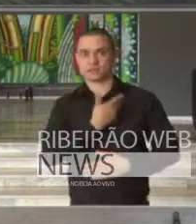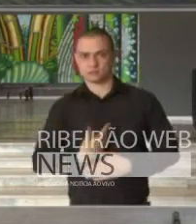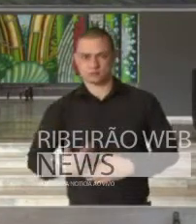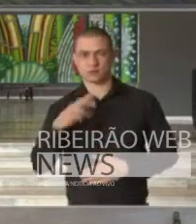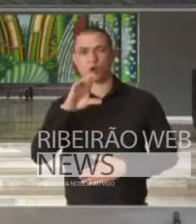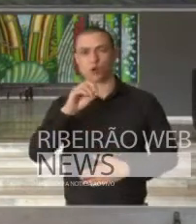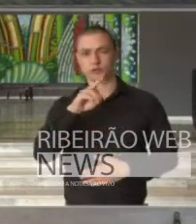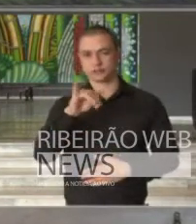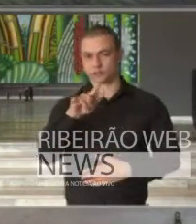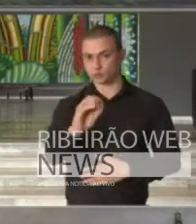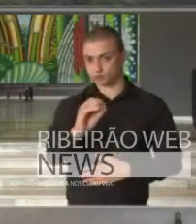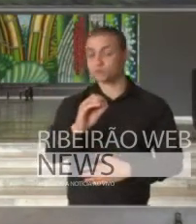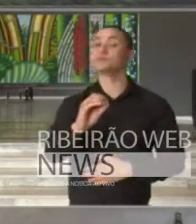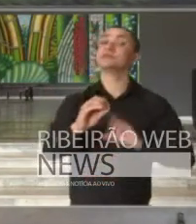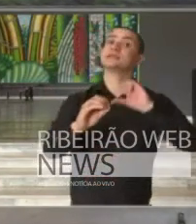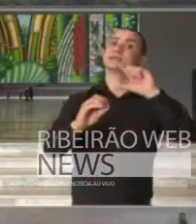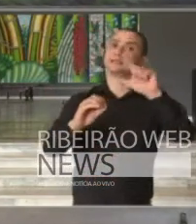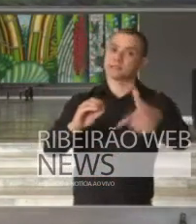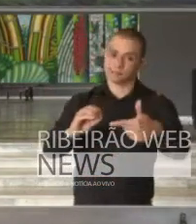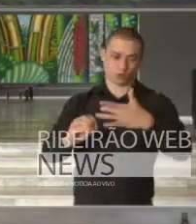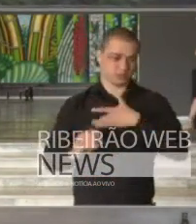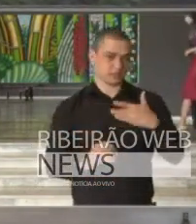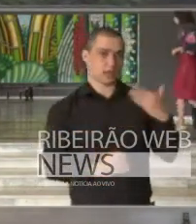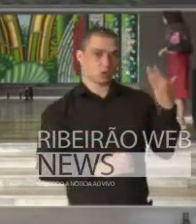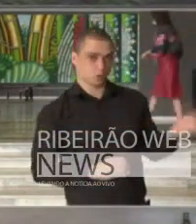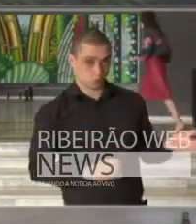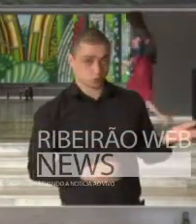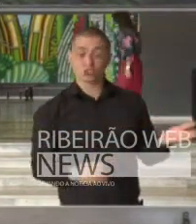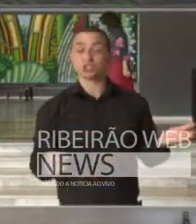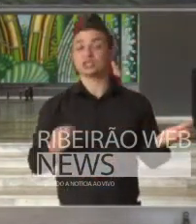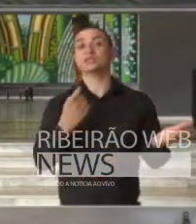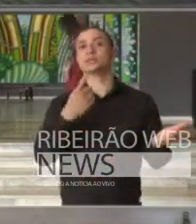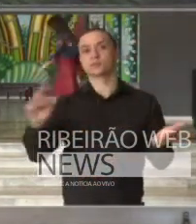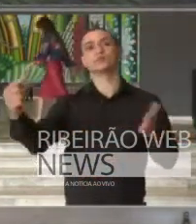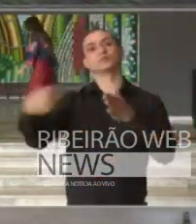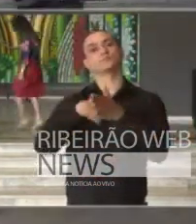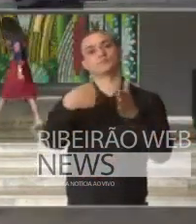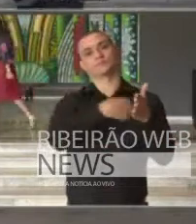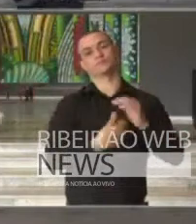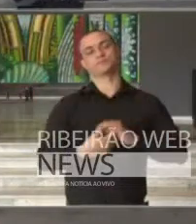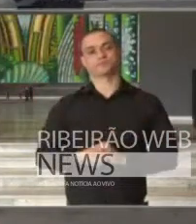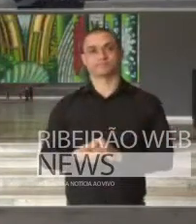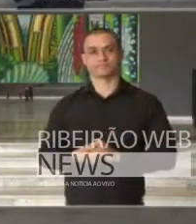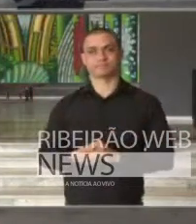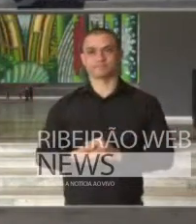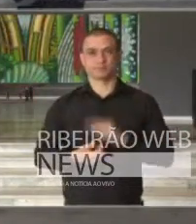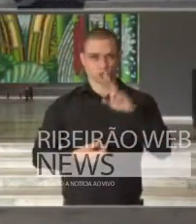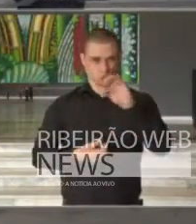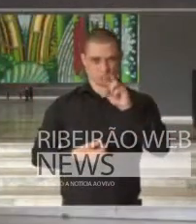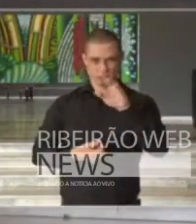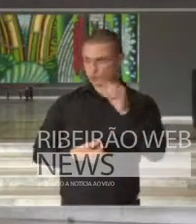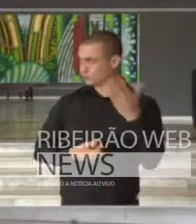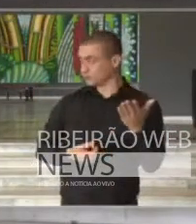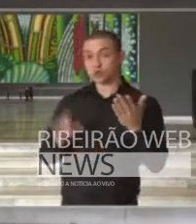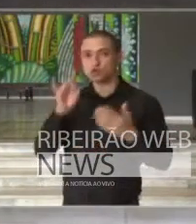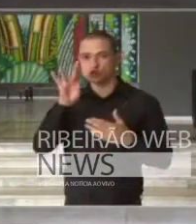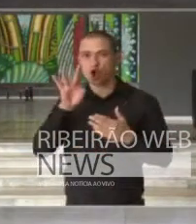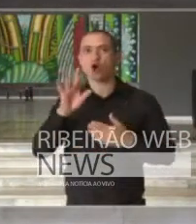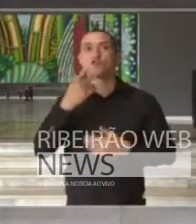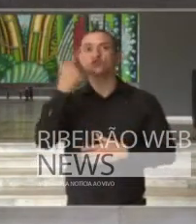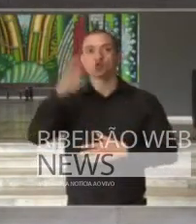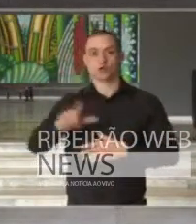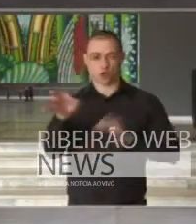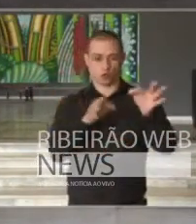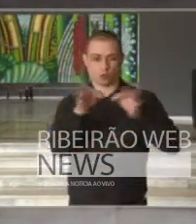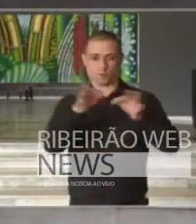Rodrigo Garcia, e aí vamos para a saúde e, na sequência, as perguntas. Rodrigo. Acho que apenas para reforçar, governador, que o